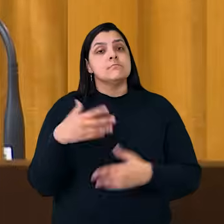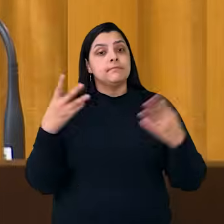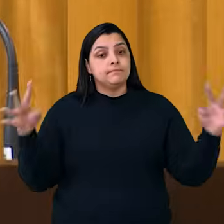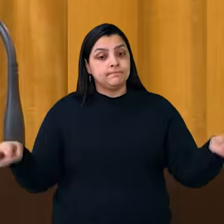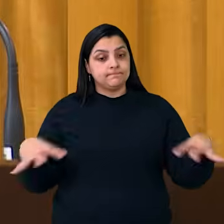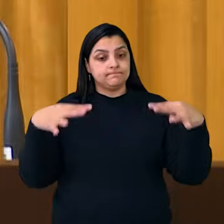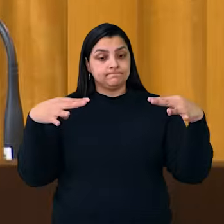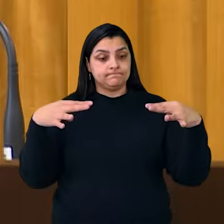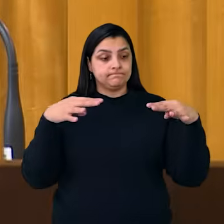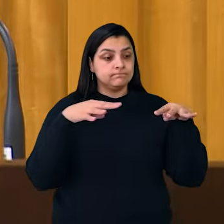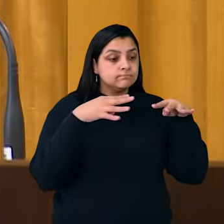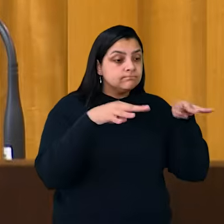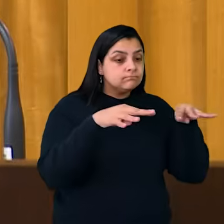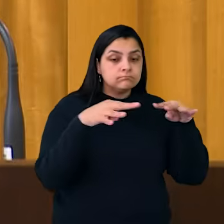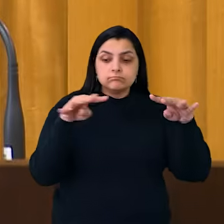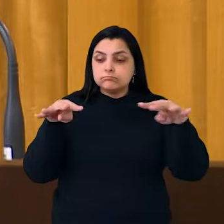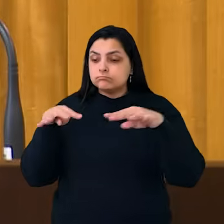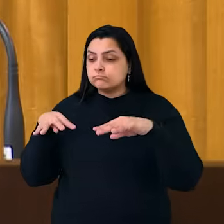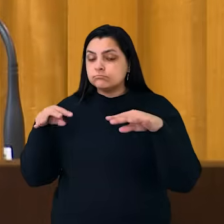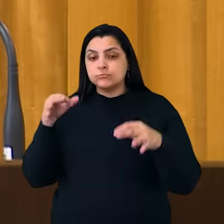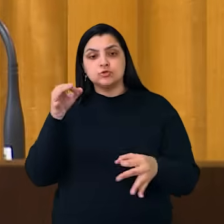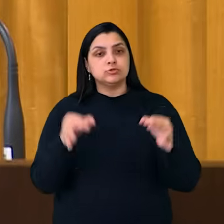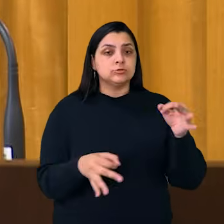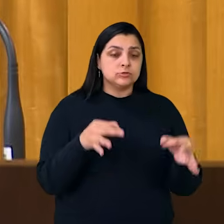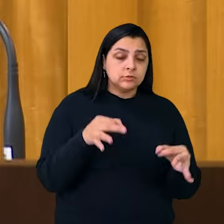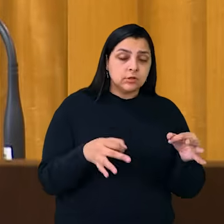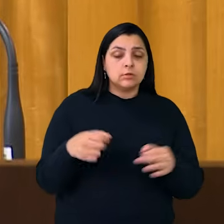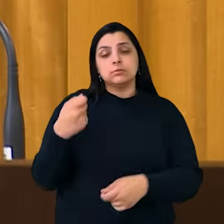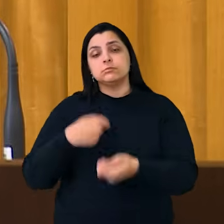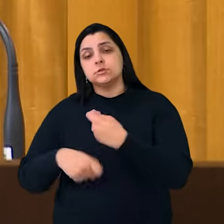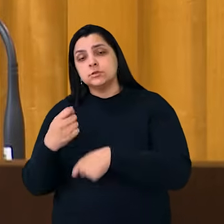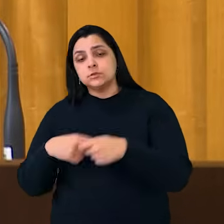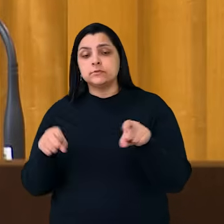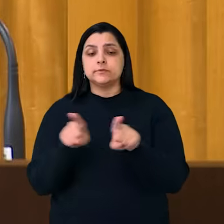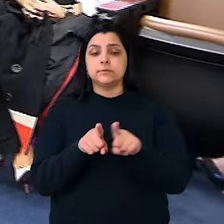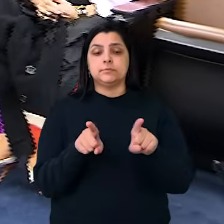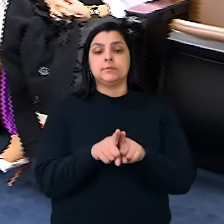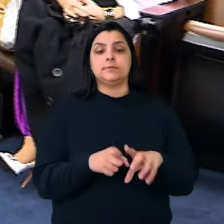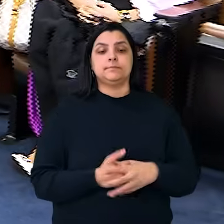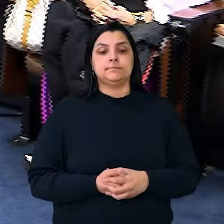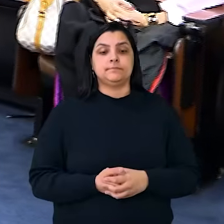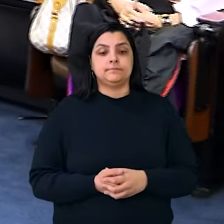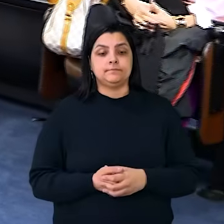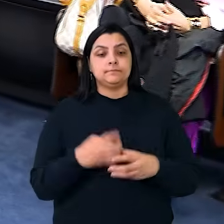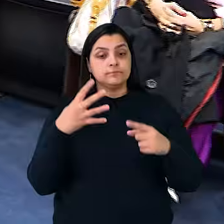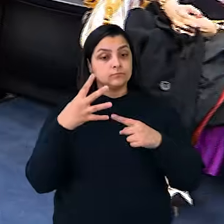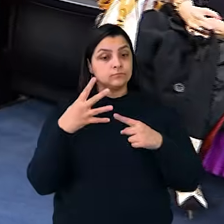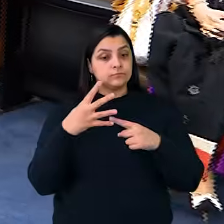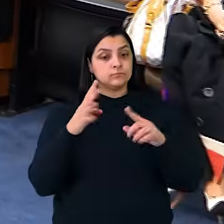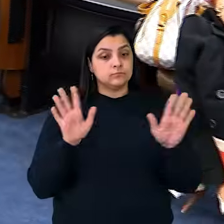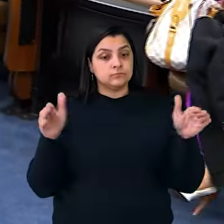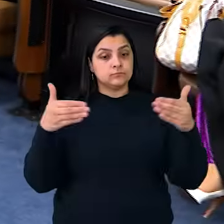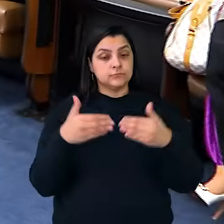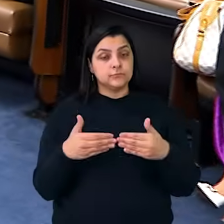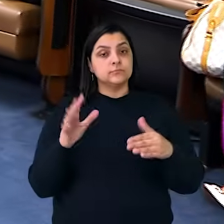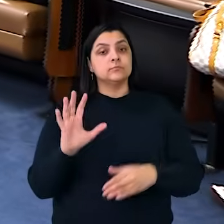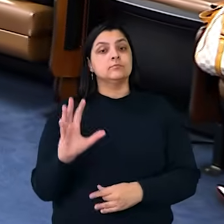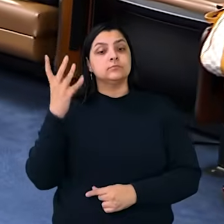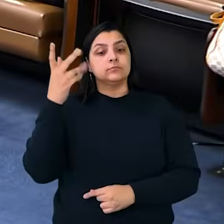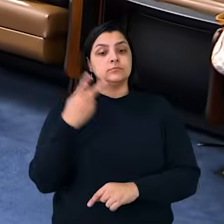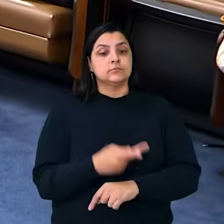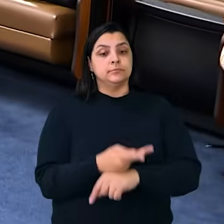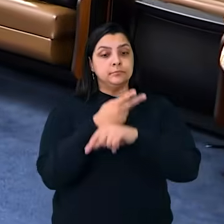de visibilidade, seja jurisdicional como administrativa. No 4º Fórum Nacional também